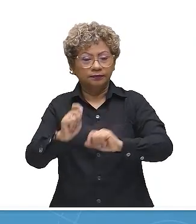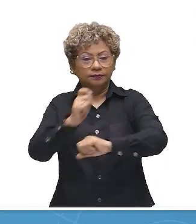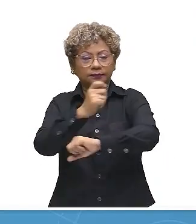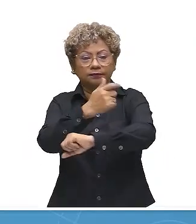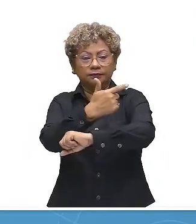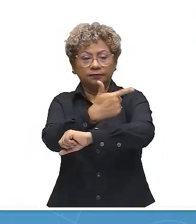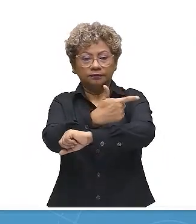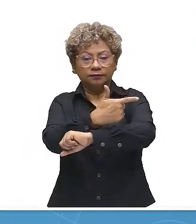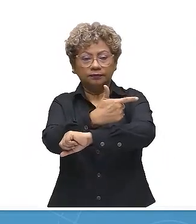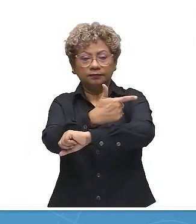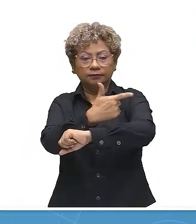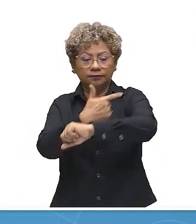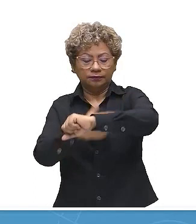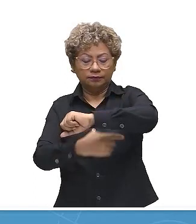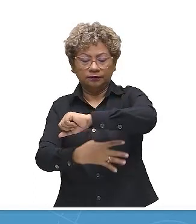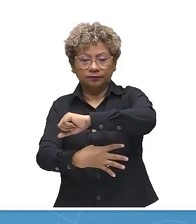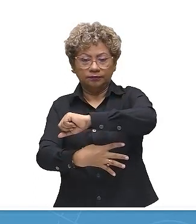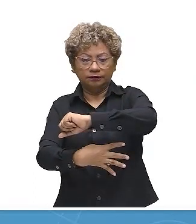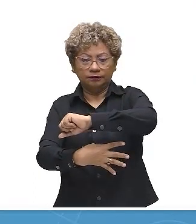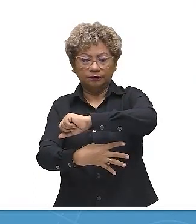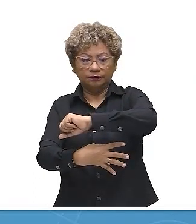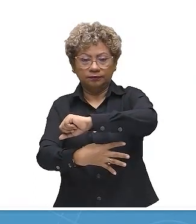2 partes de 4.